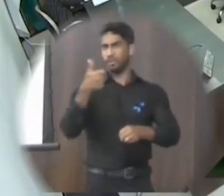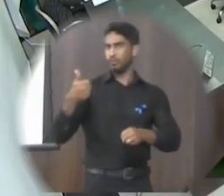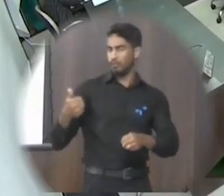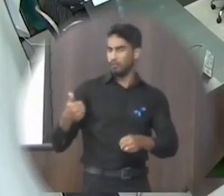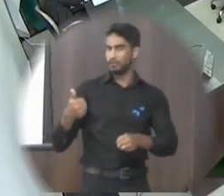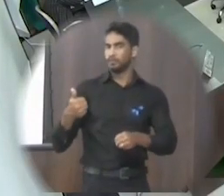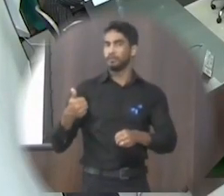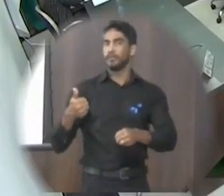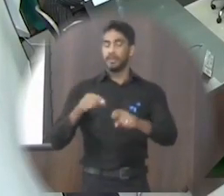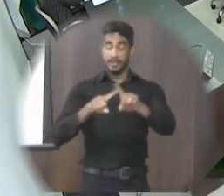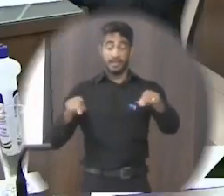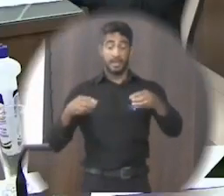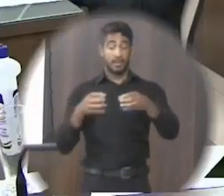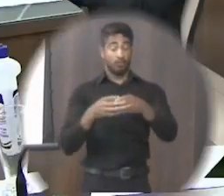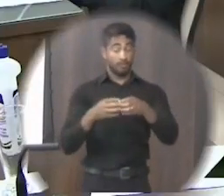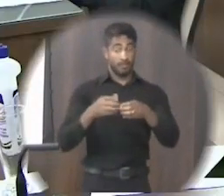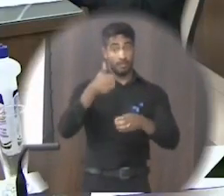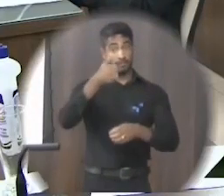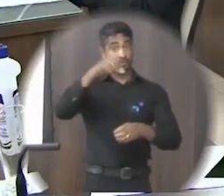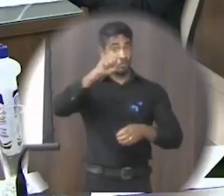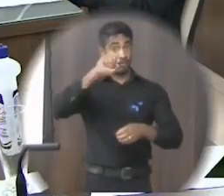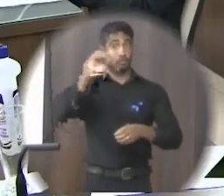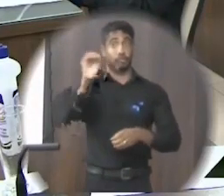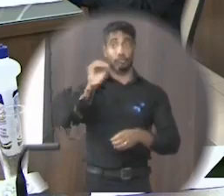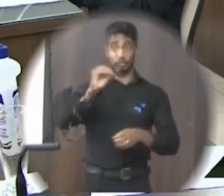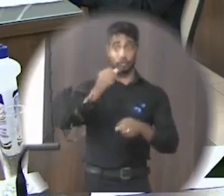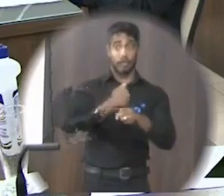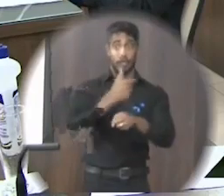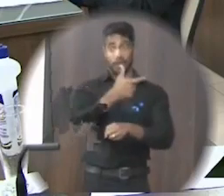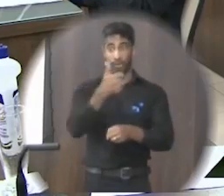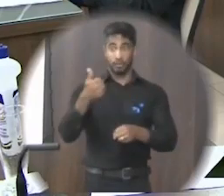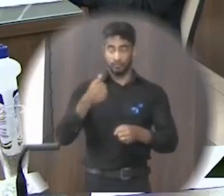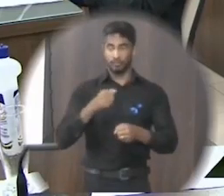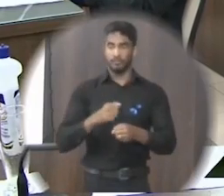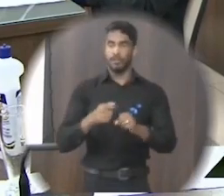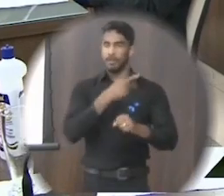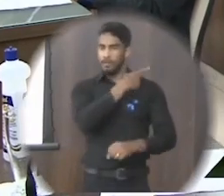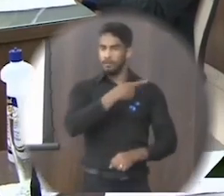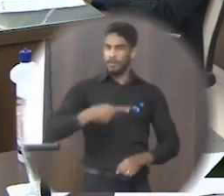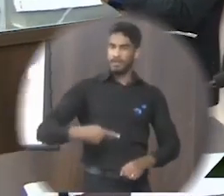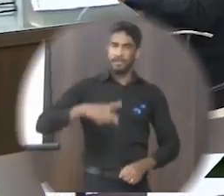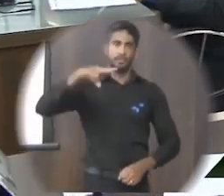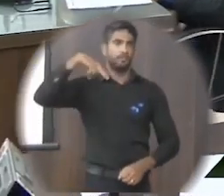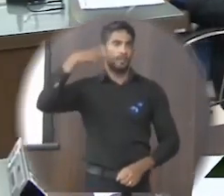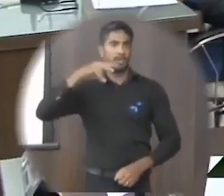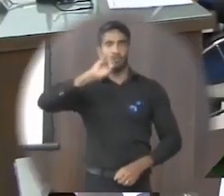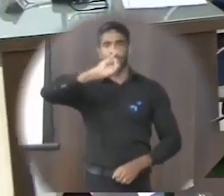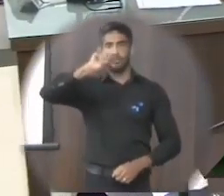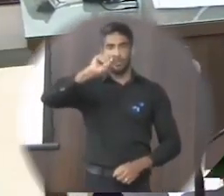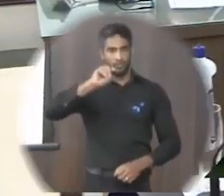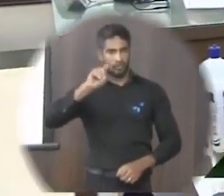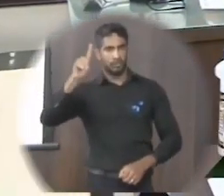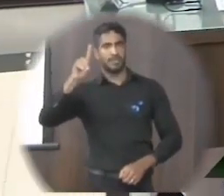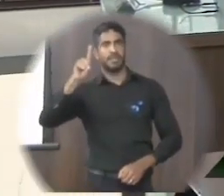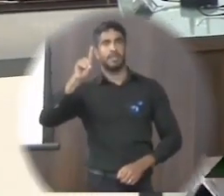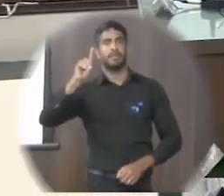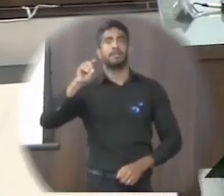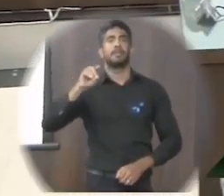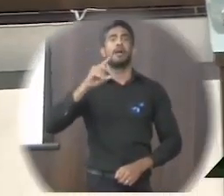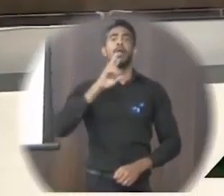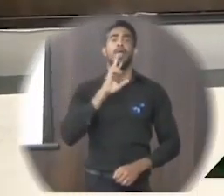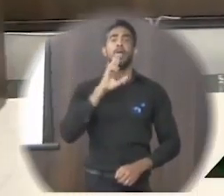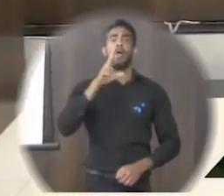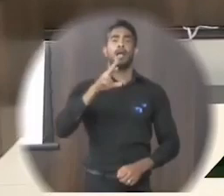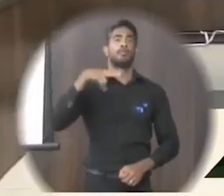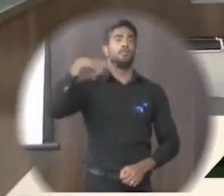076-2021. Sala das Comissões, 18 de outubro de 2021. Presidente é o vereador José Tarcísio Mendes. Relator,